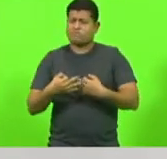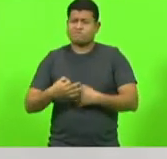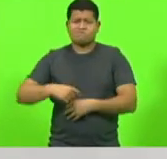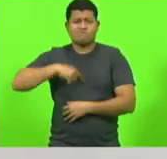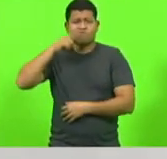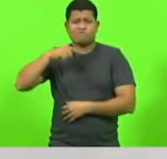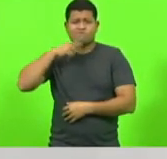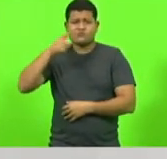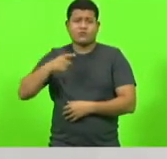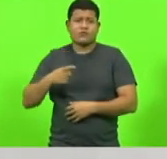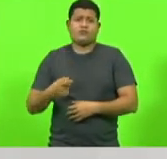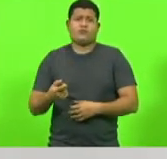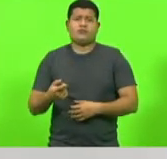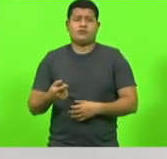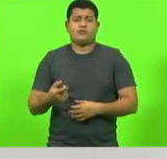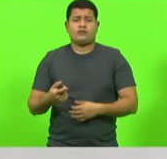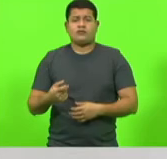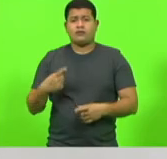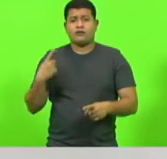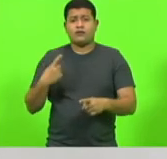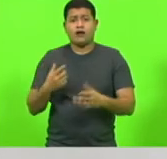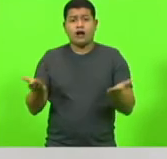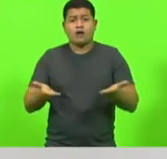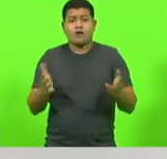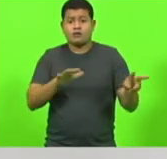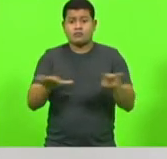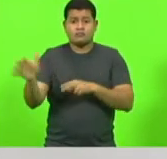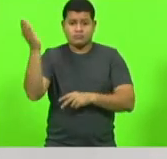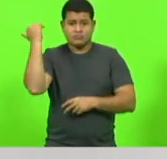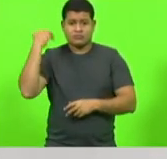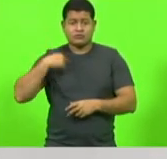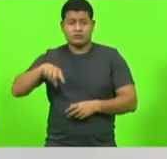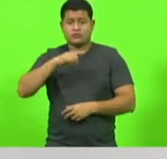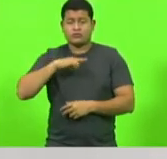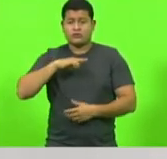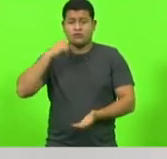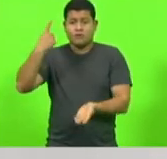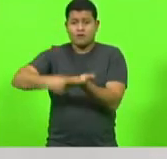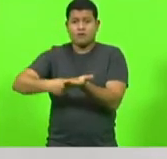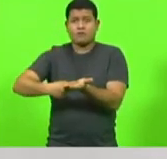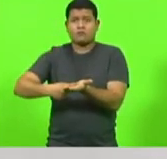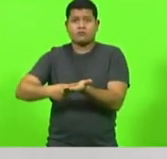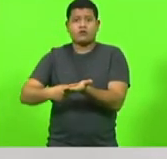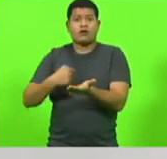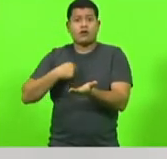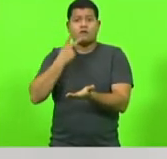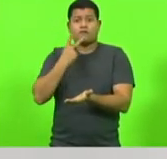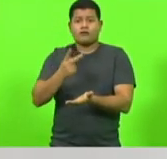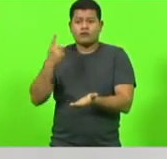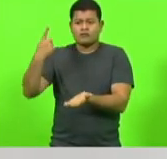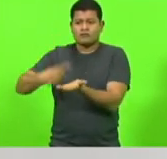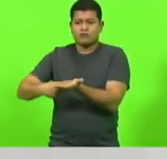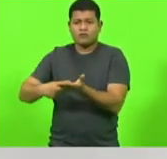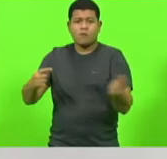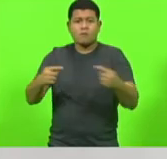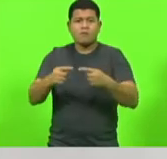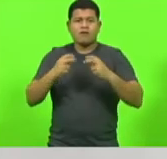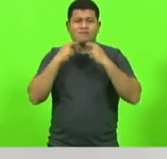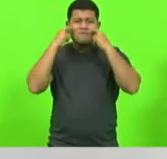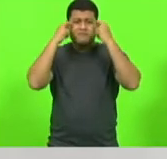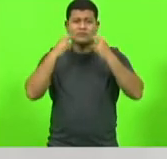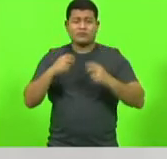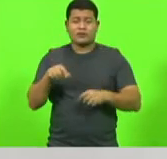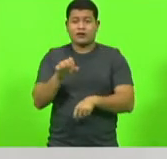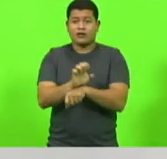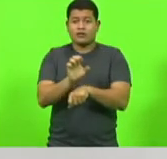mantém. Nessa última semana, agora, nós tivemos um acordo que eu chamo de o acordo da vergonha. O Estado de Santa